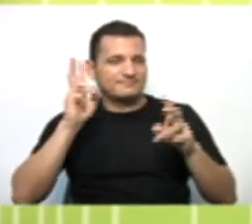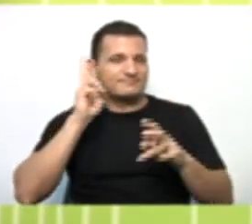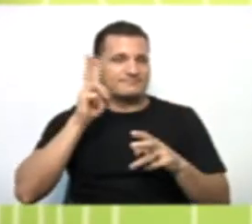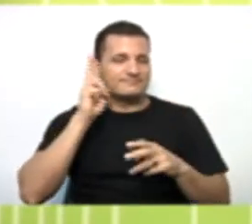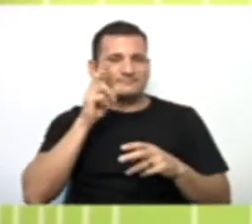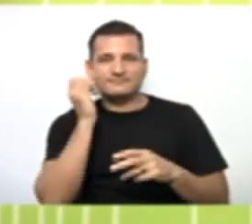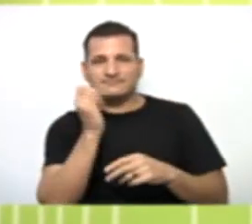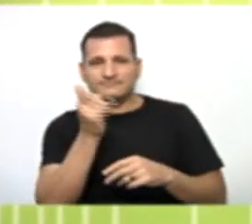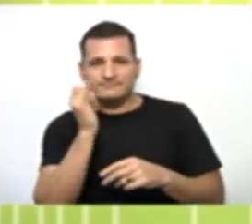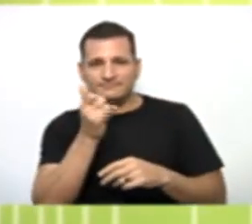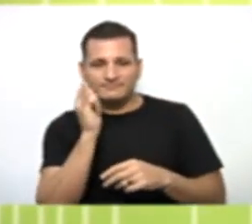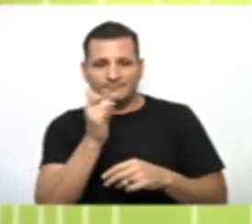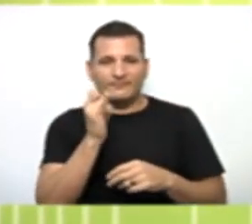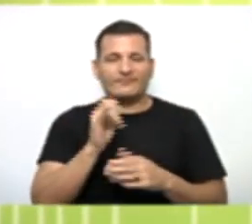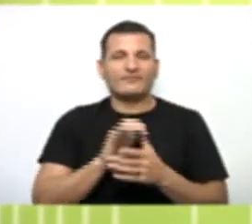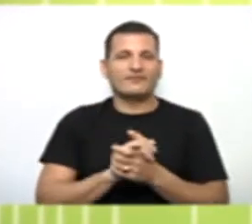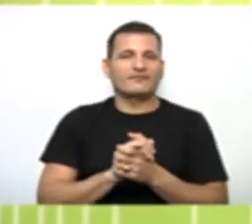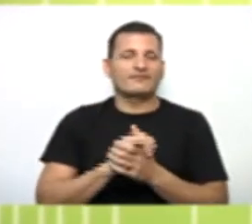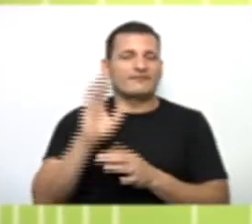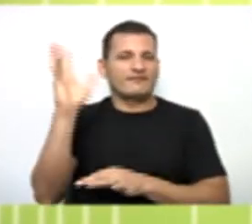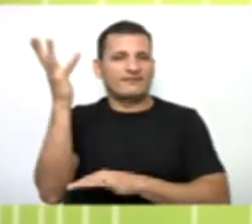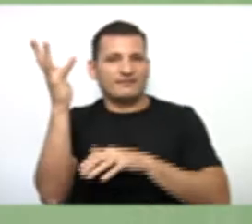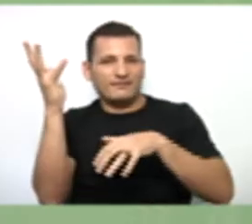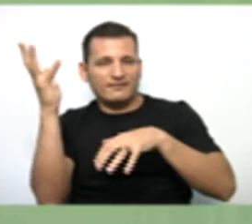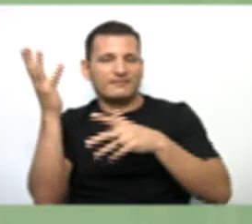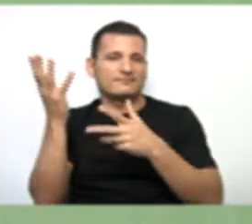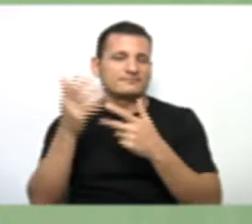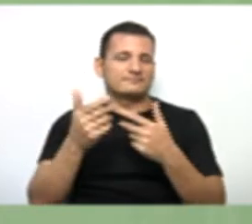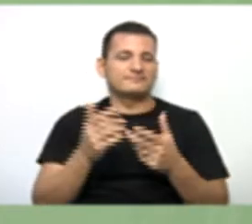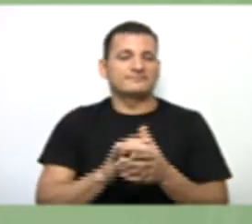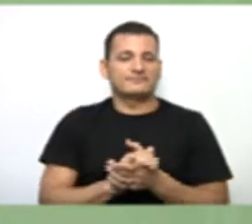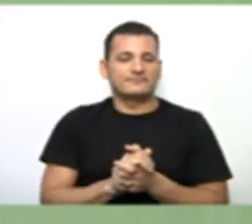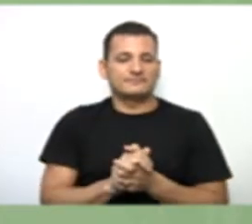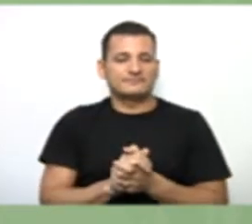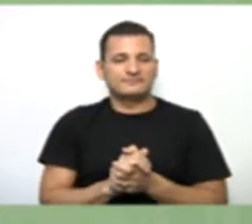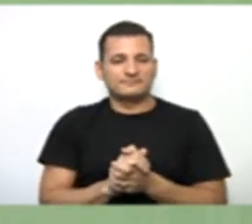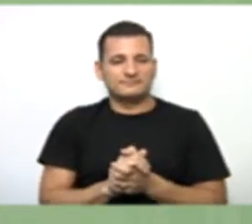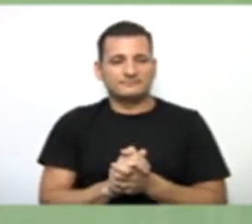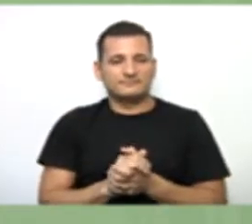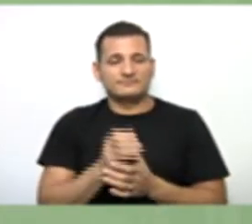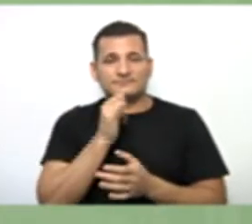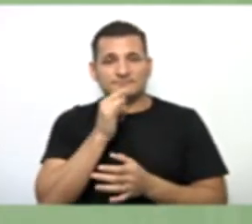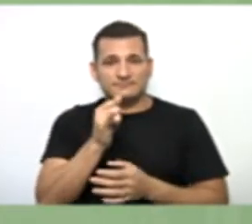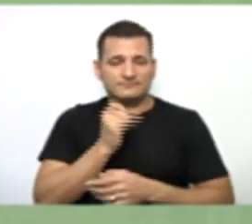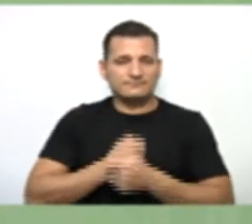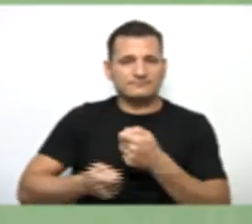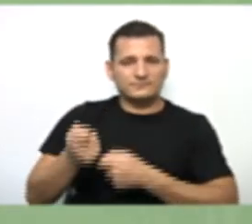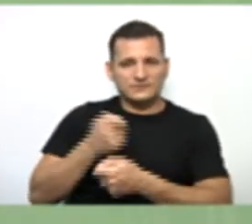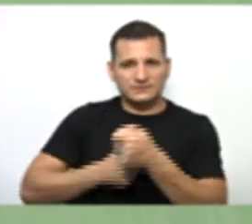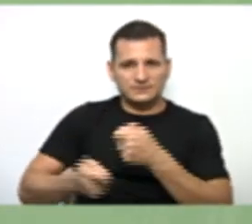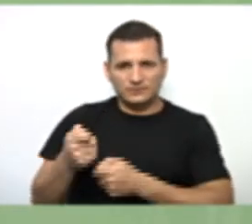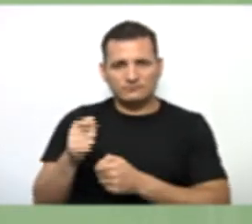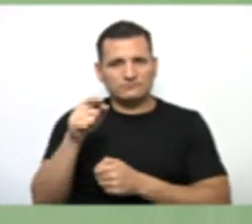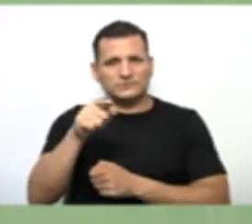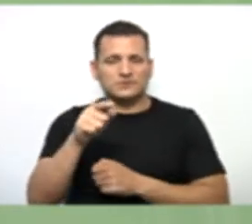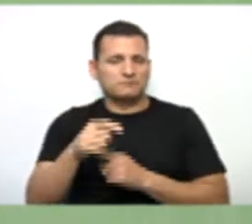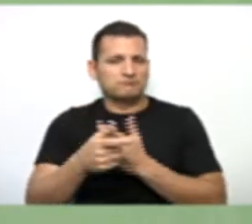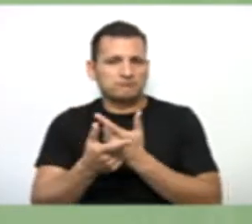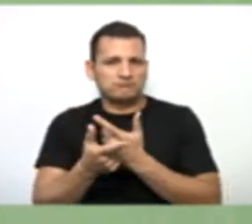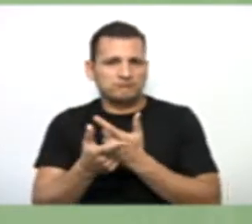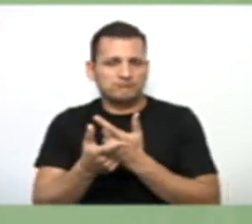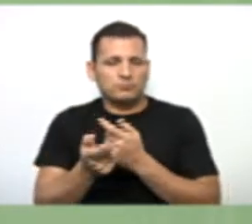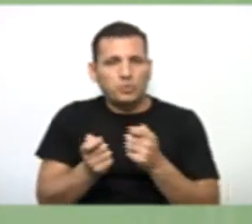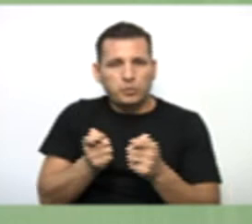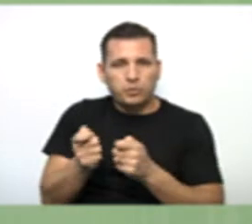nós lemos lá do beduíno no deserto, olha só a conclusão. Enfim, se numa negociação você não puder